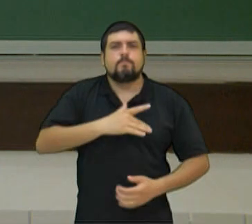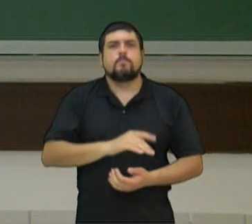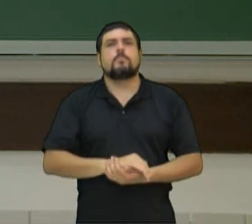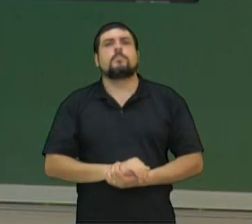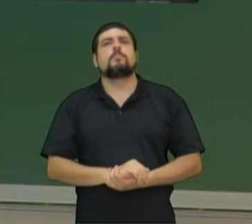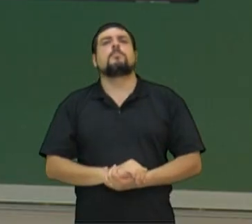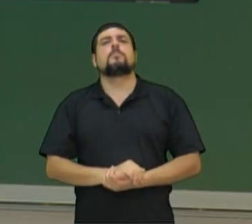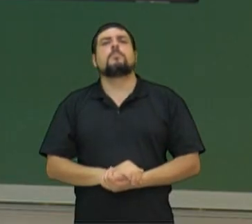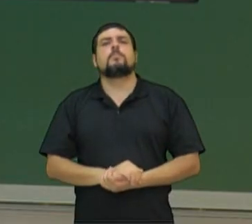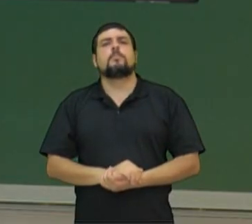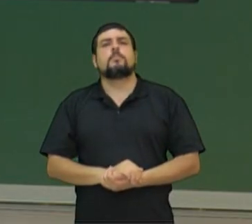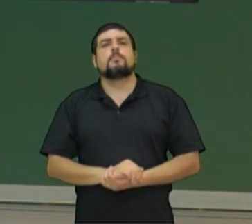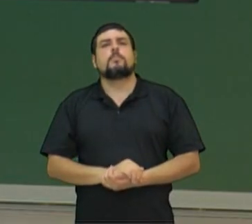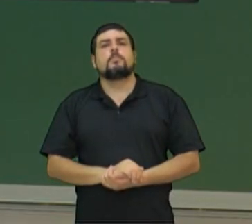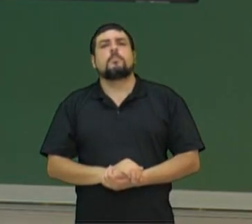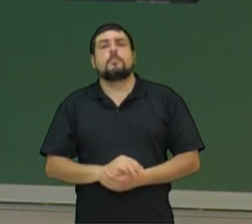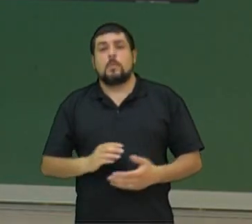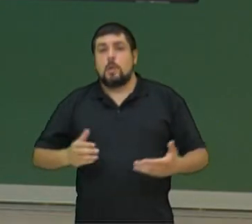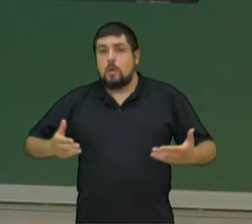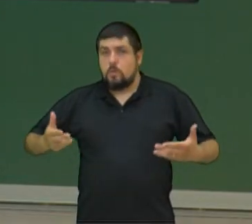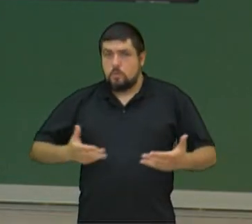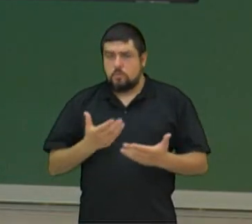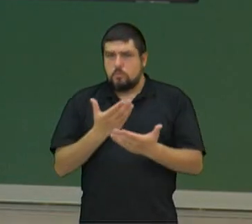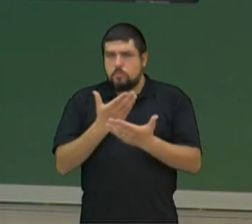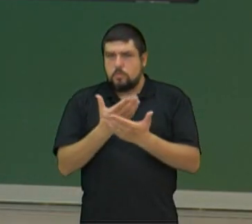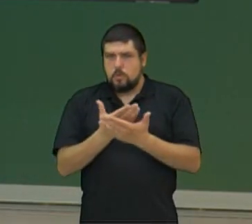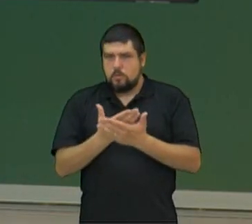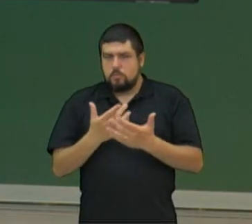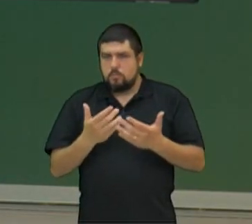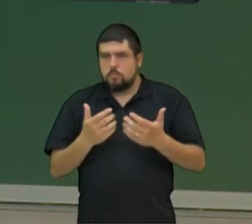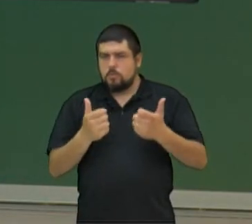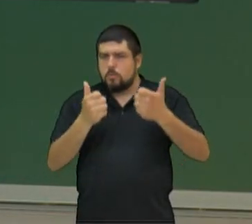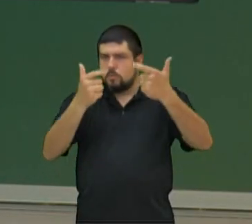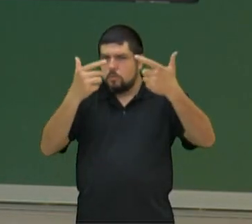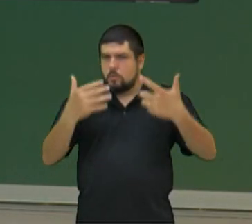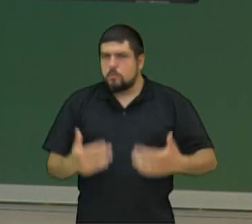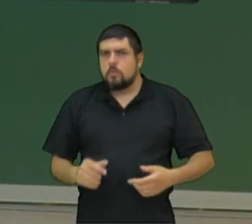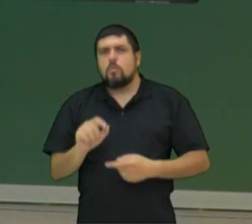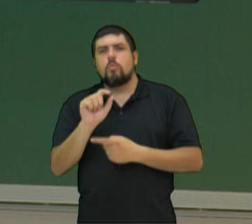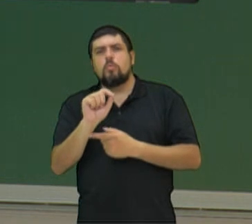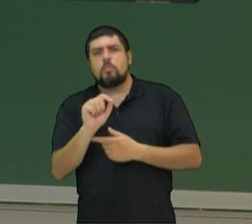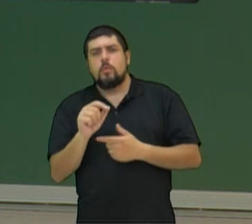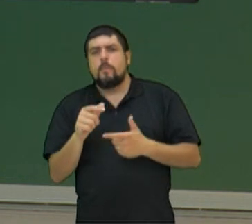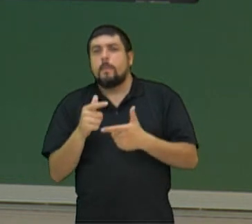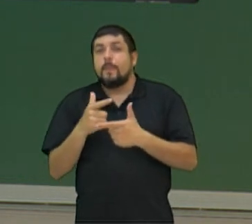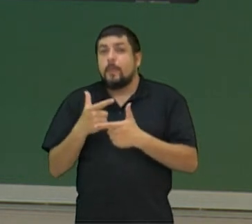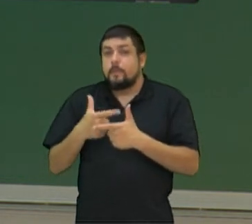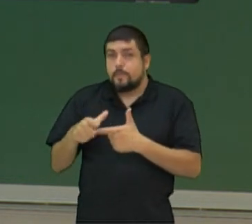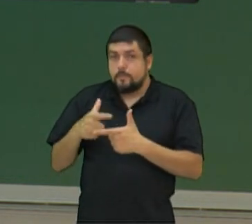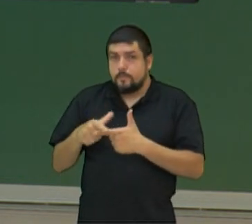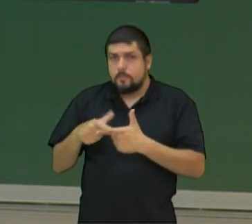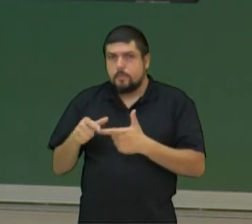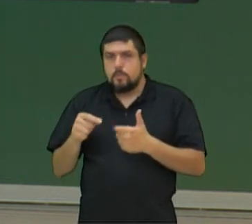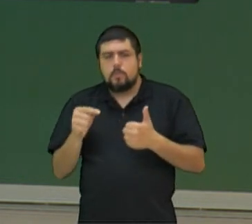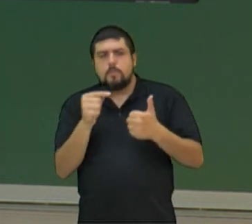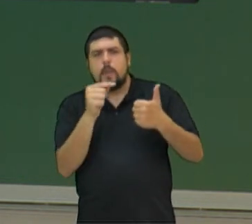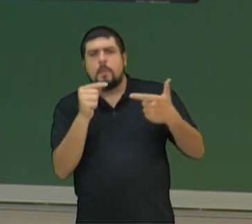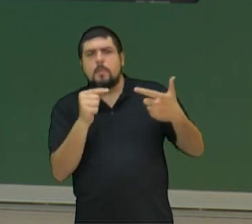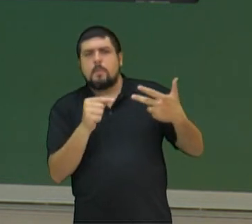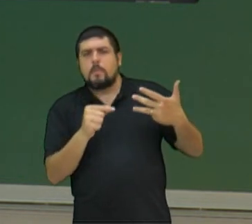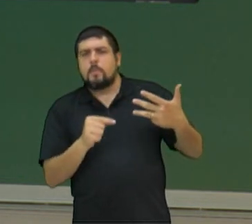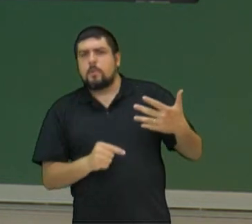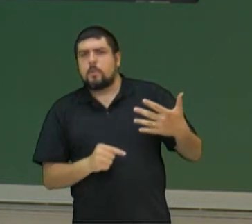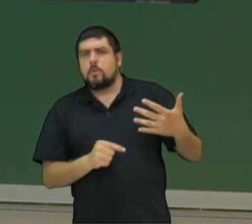Nessa aula, então, nós vamos conhecer alguns problemas, entre vários outros que existem, tá? Mas alguns que afetam